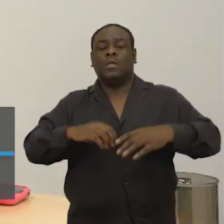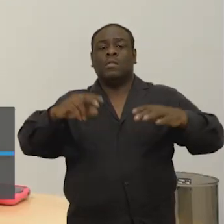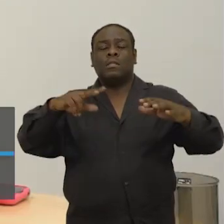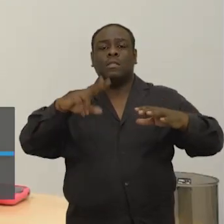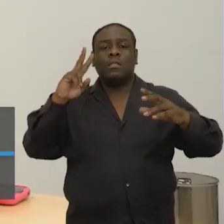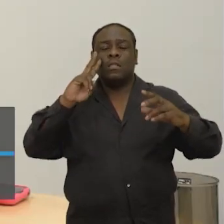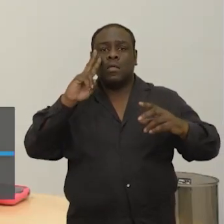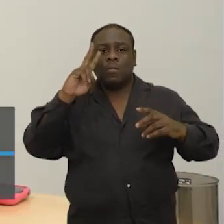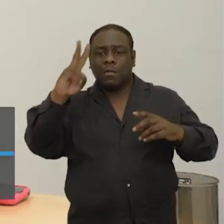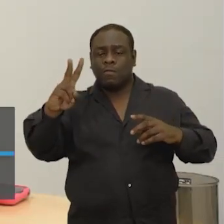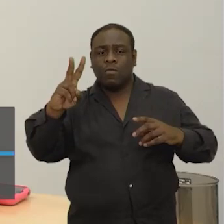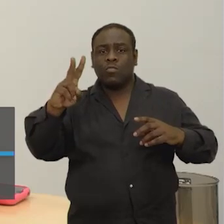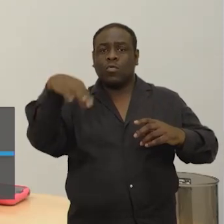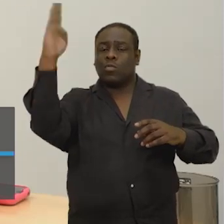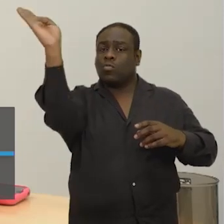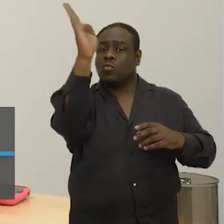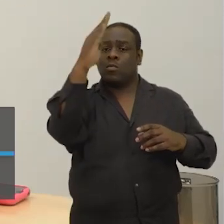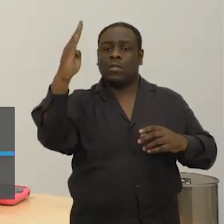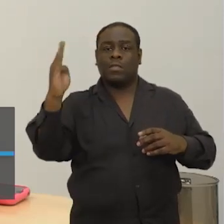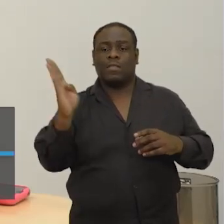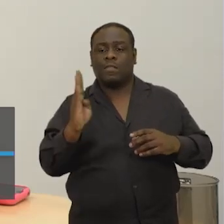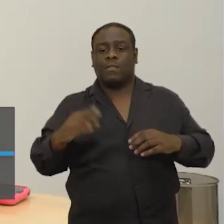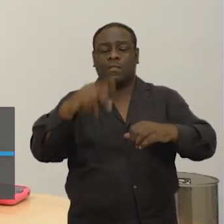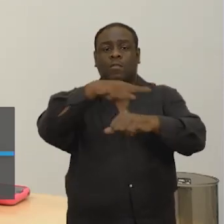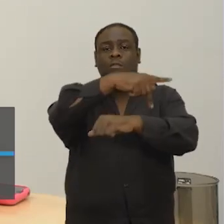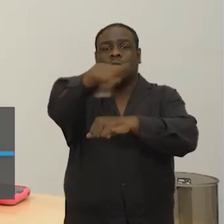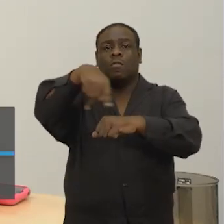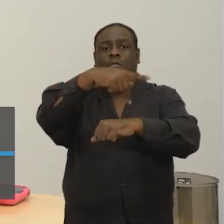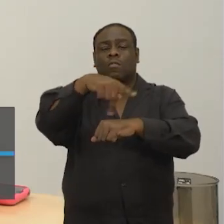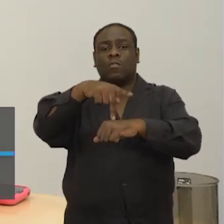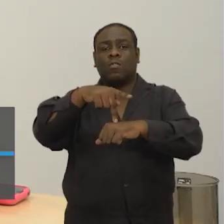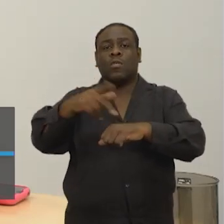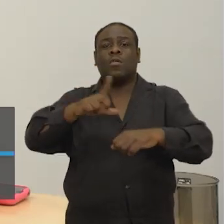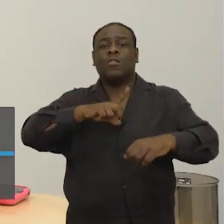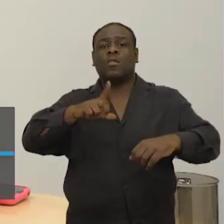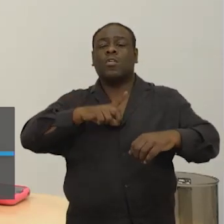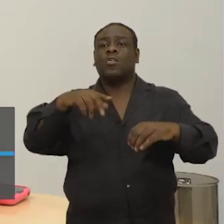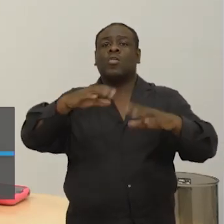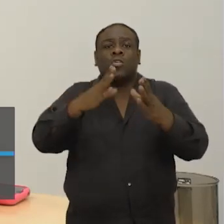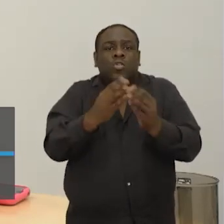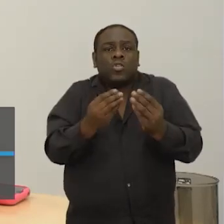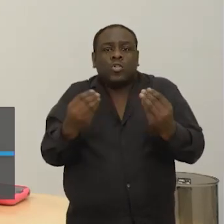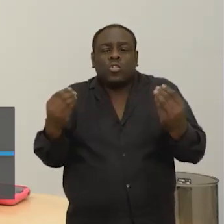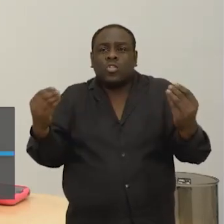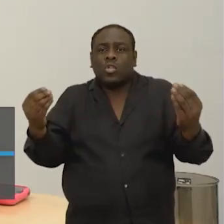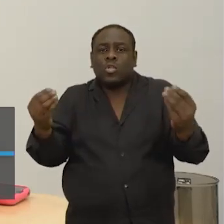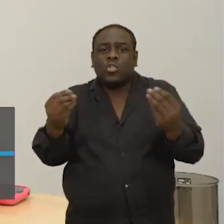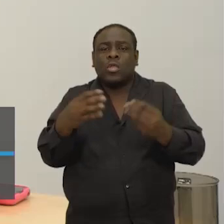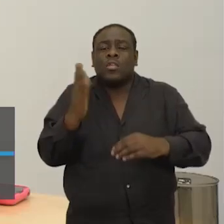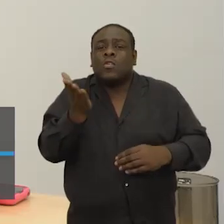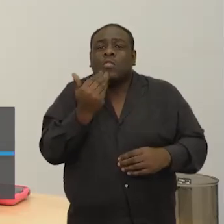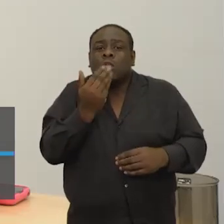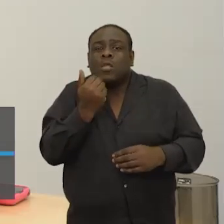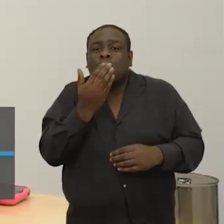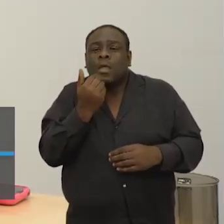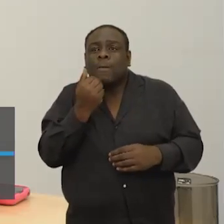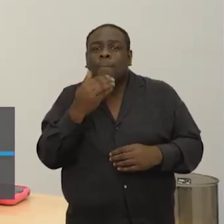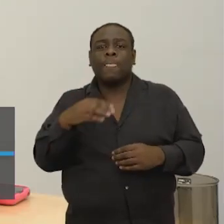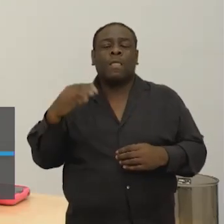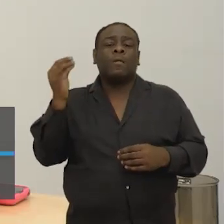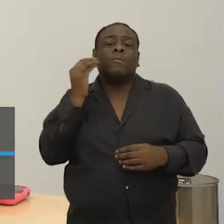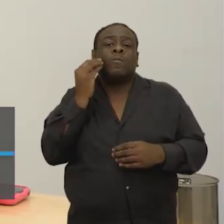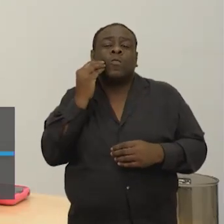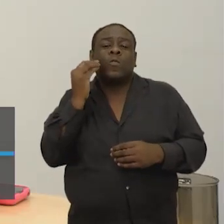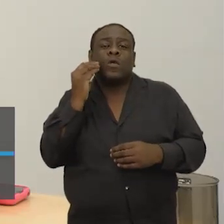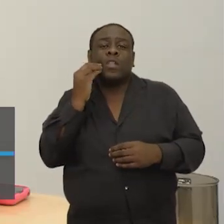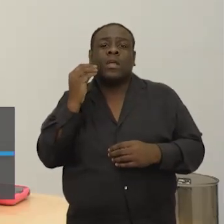assim, ó. O nosso Brasil, o nosso país, é incrível de diversidade de cheiros, sabores e de alimentos. Sim. Então, cria também,